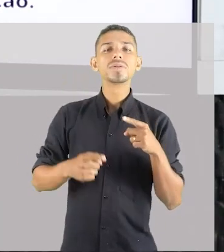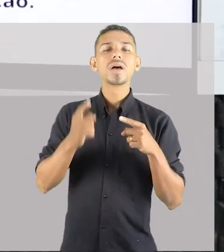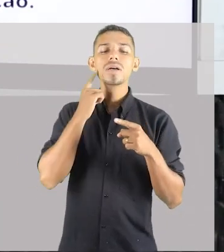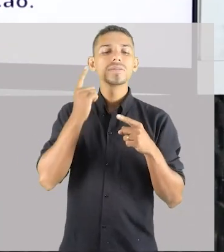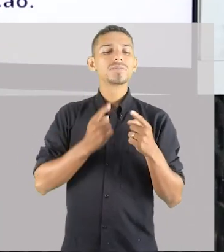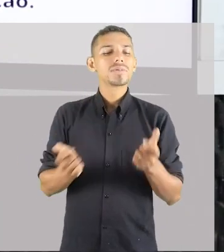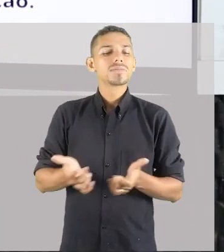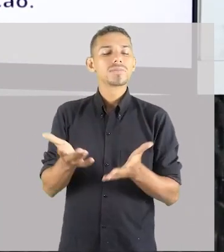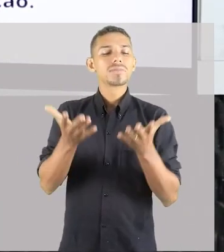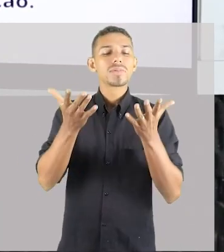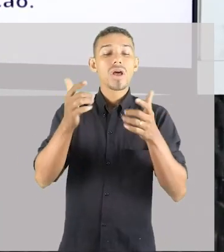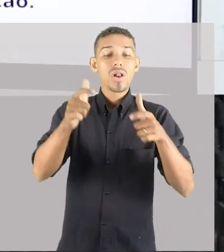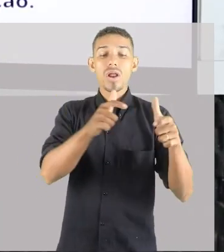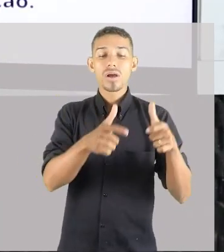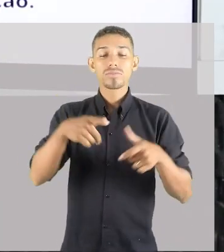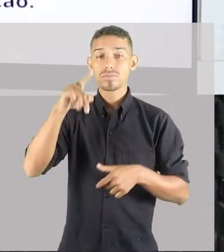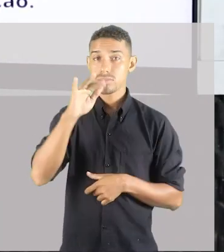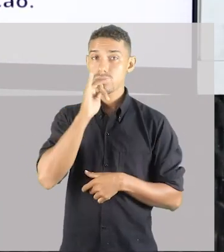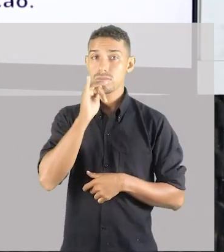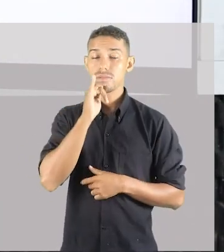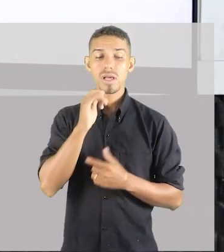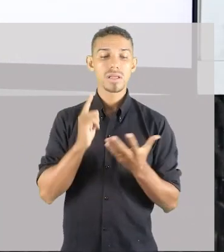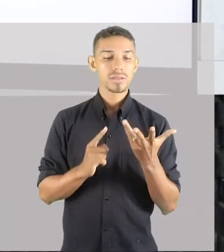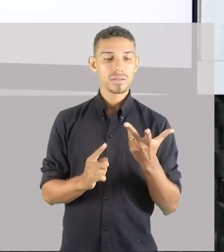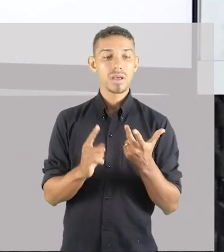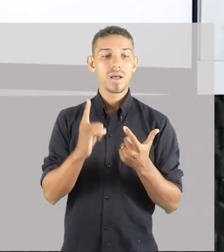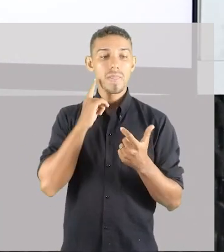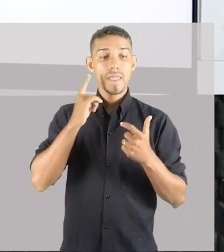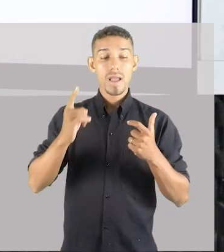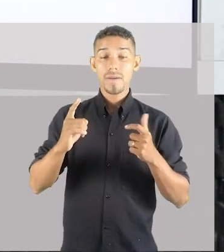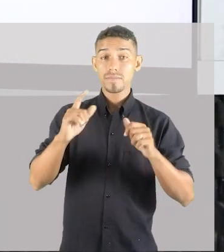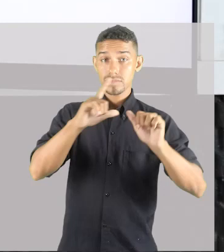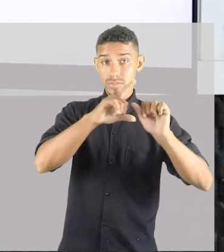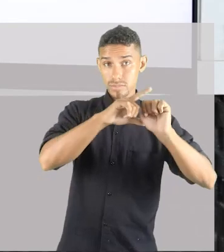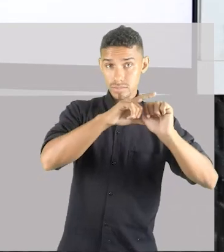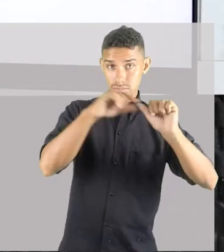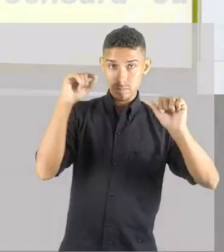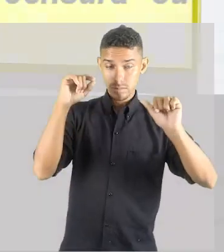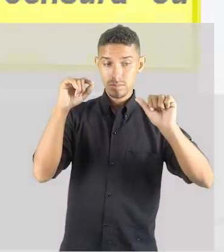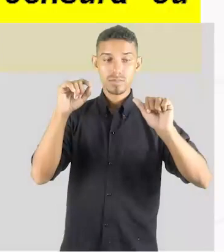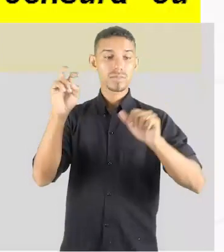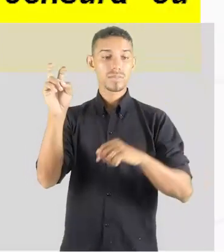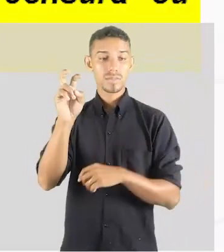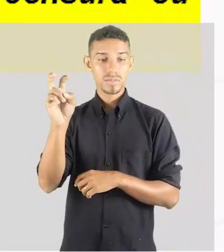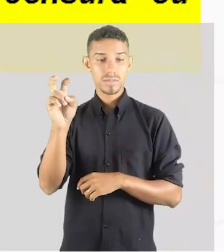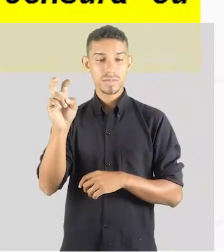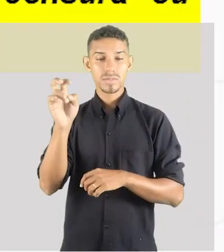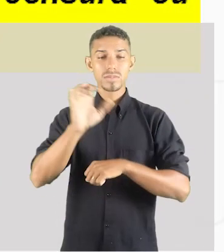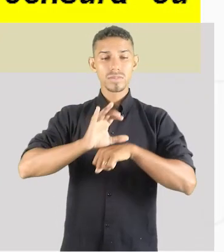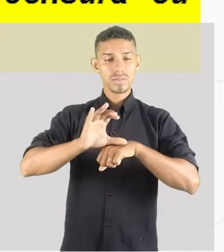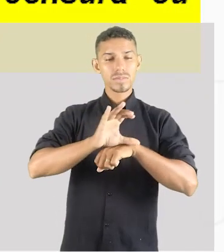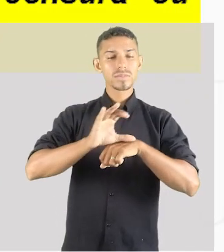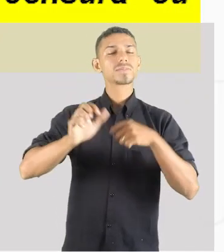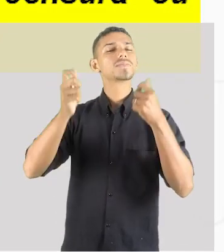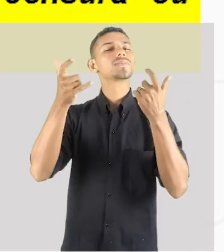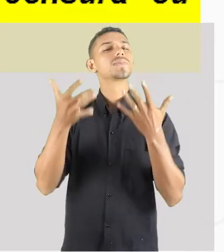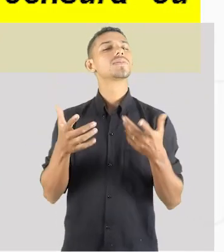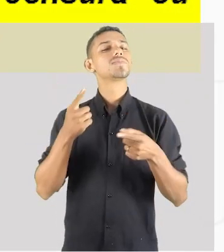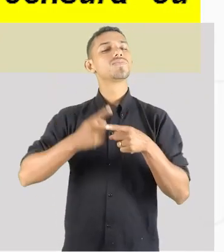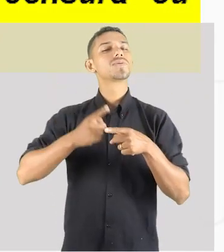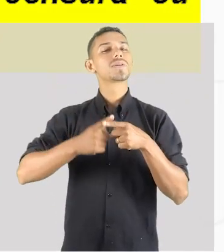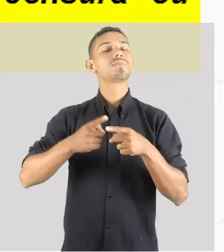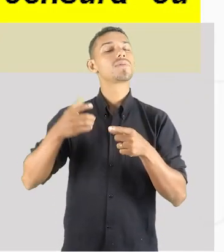artísticas em locais públicos o contraponto disso o artigo 5 da Constituição eu tenho que falar sobre isso por quê Porque a gente